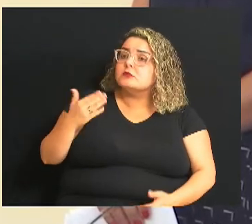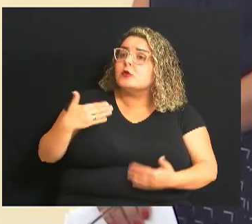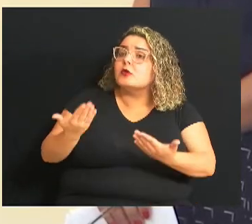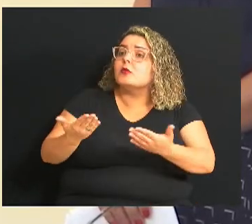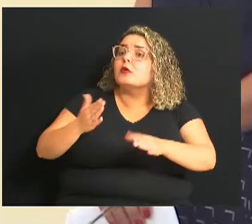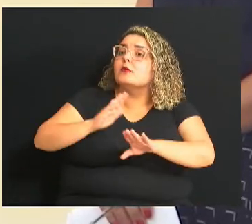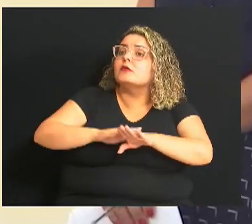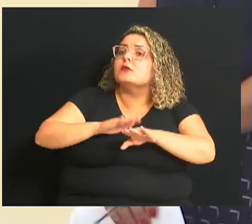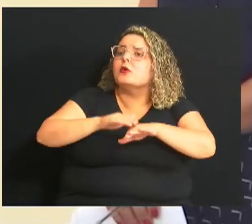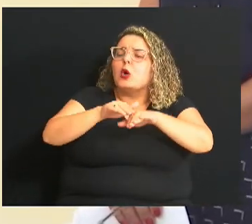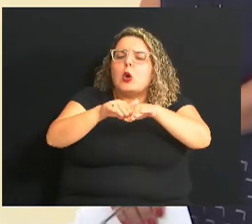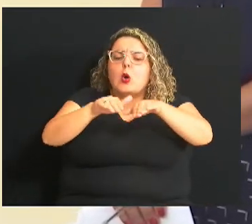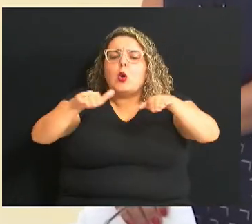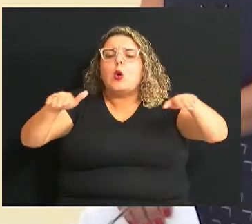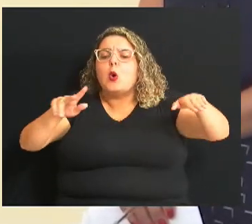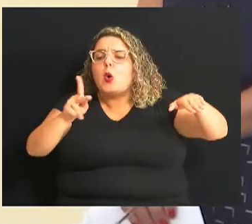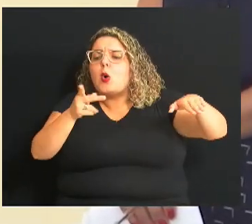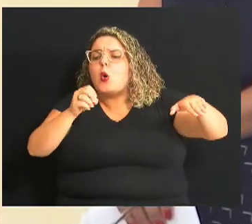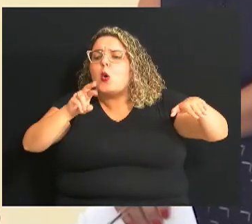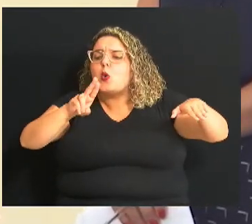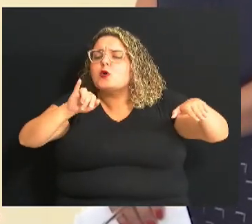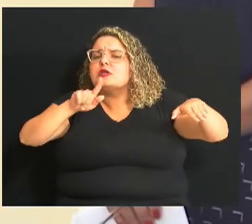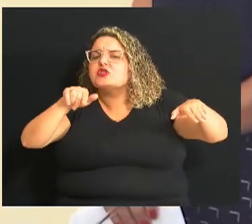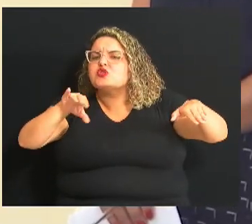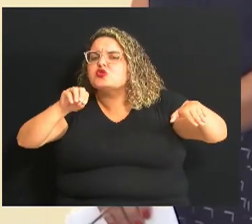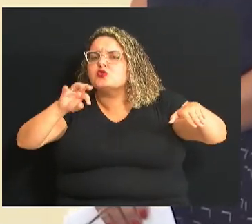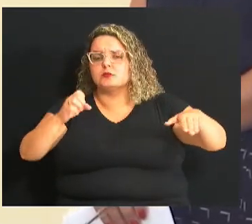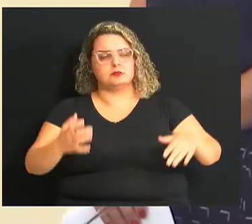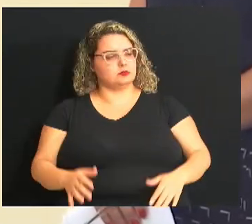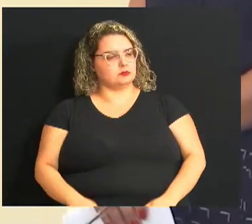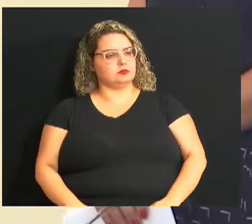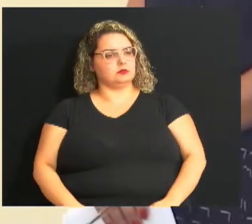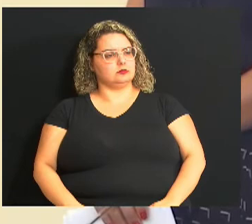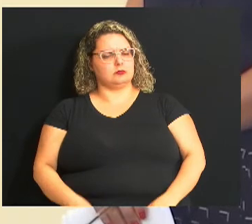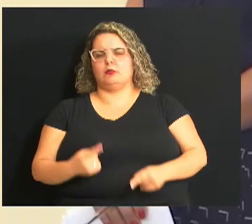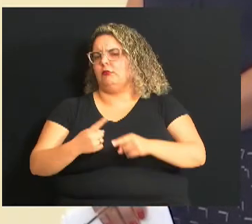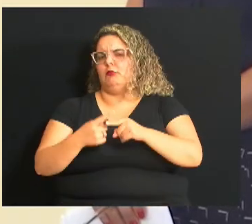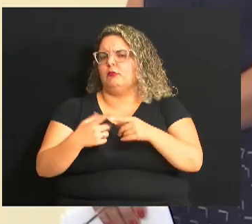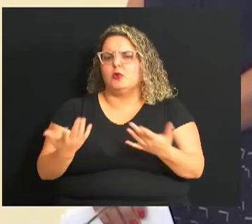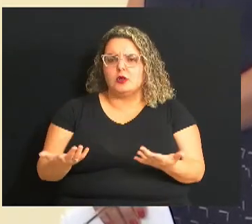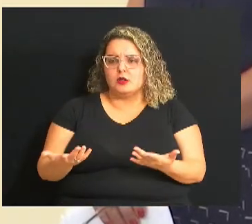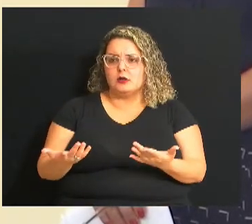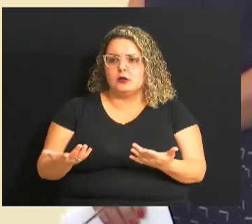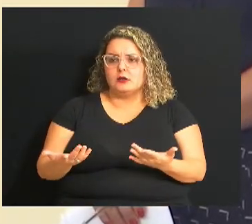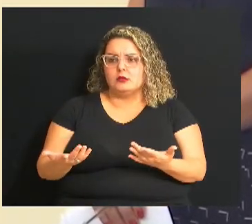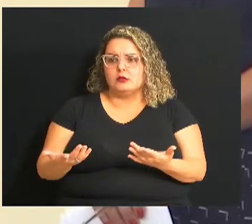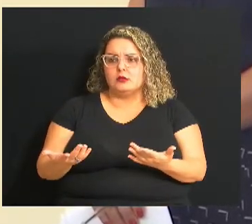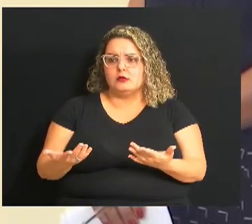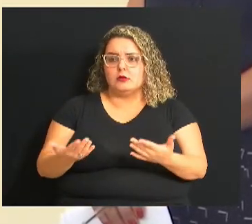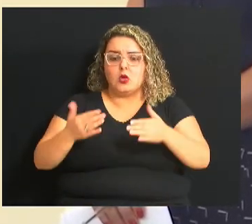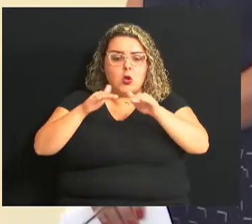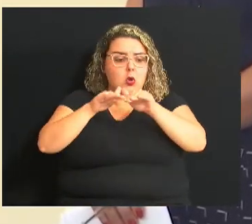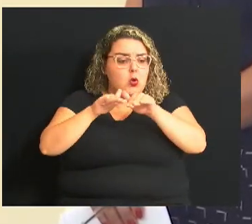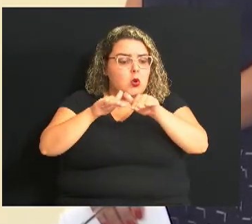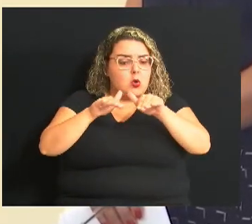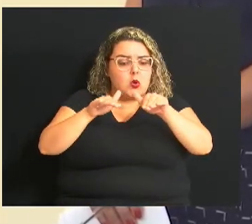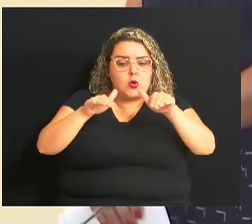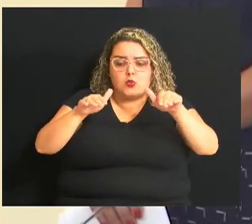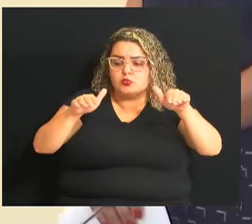horizonte. E aí o Criador fala, bom, por quê? O horizonte é